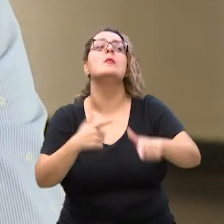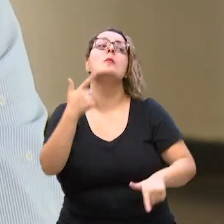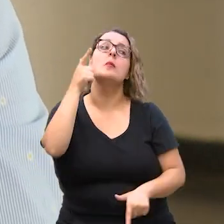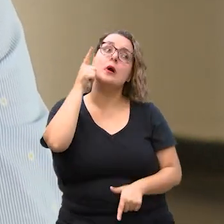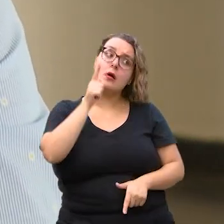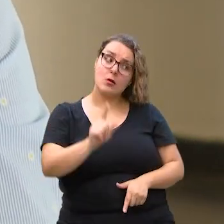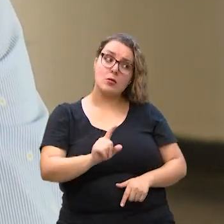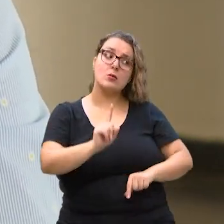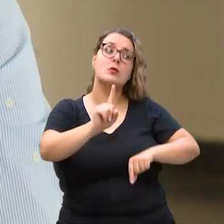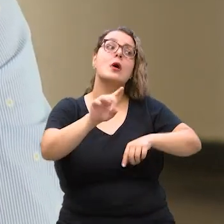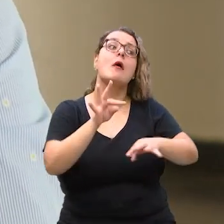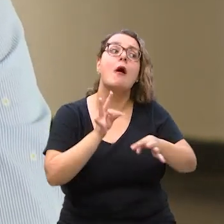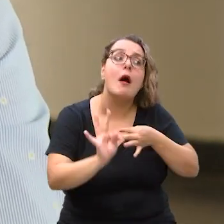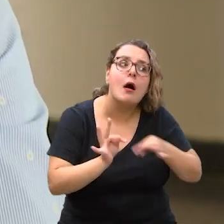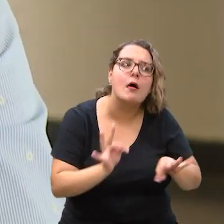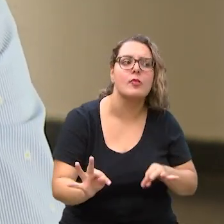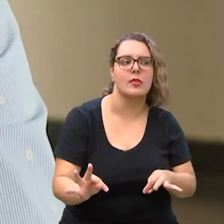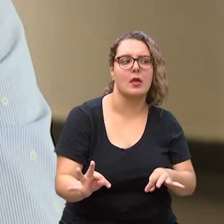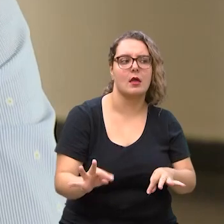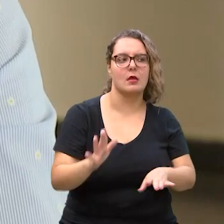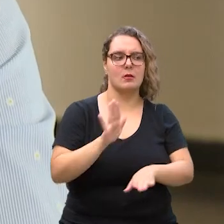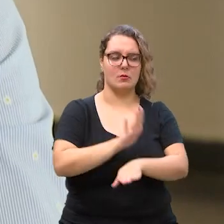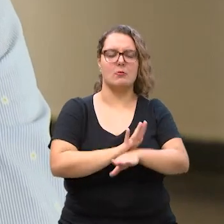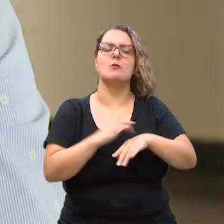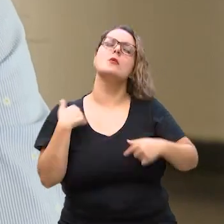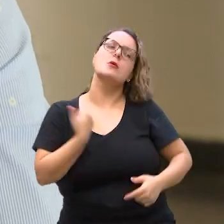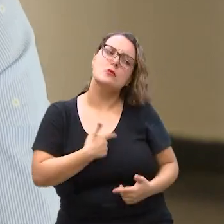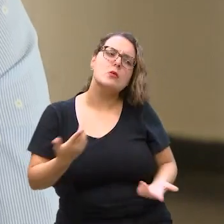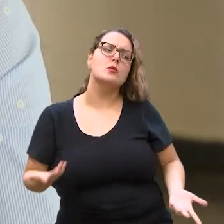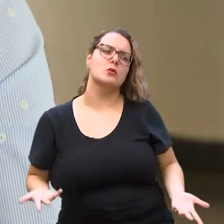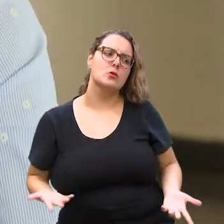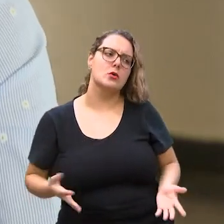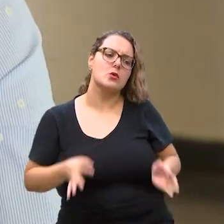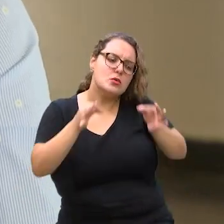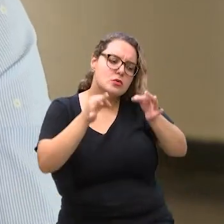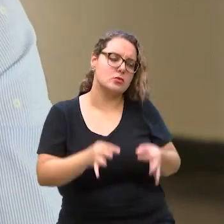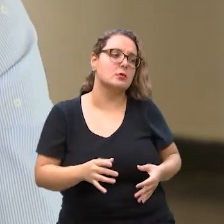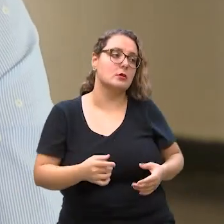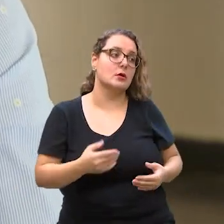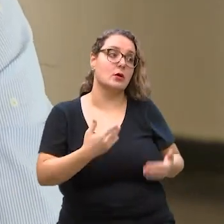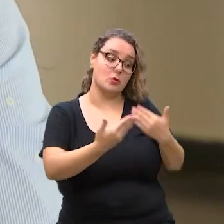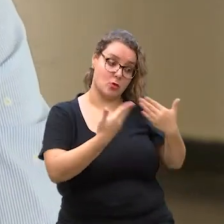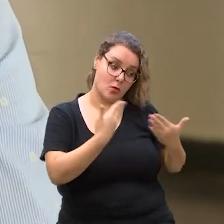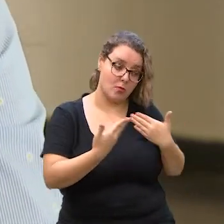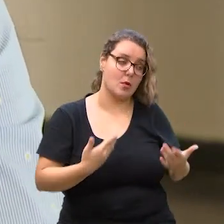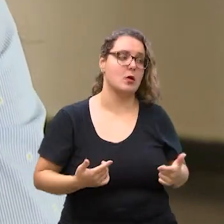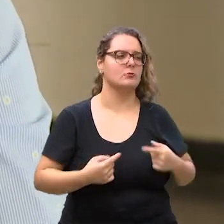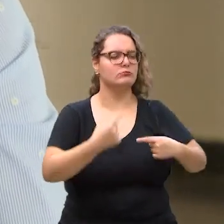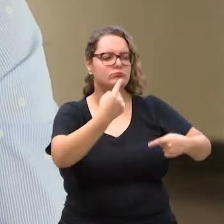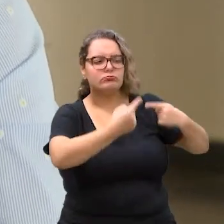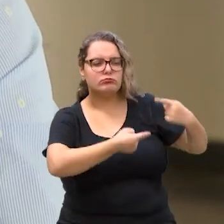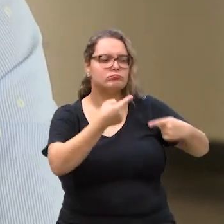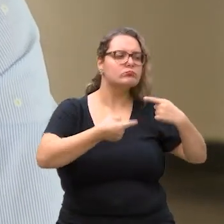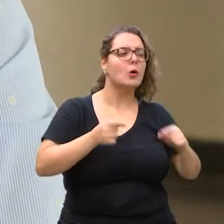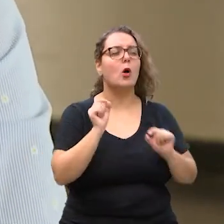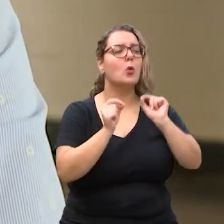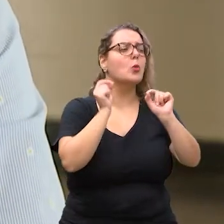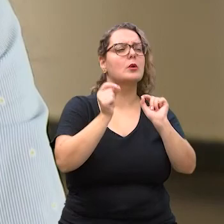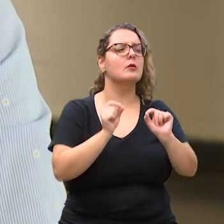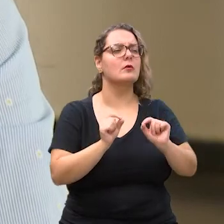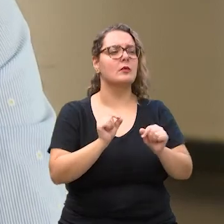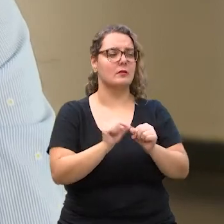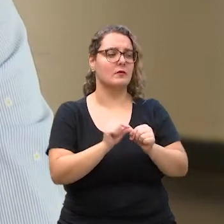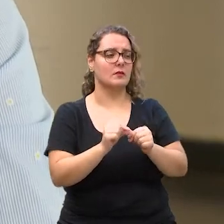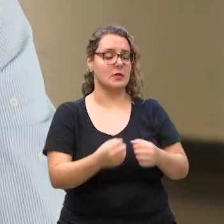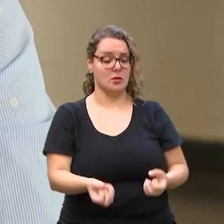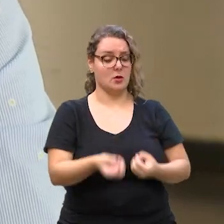trabalhar para que a gente consiga usar a técnica ao nosso favor? Então, a gente promove a discussão, a reflexão e o que ele vai fazer com